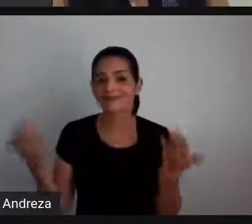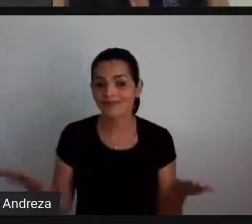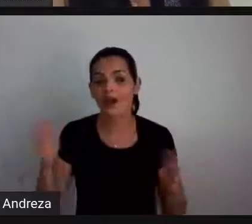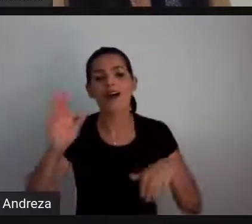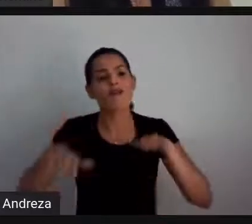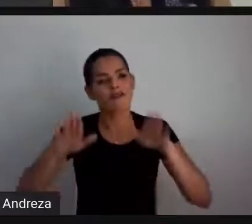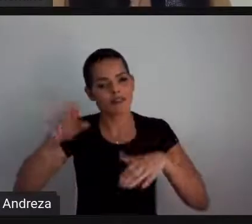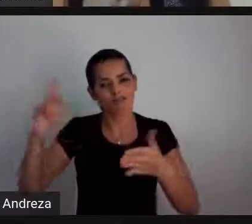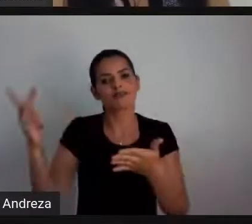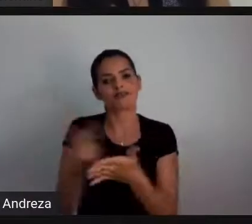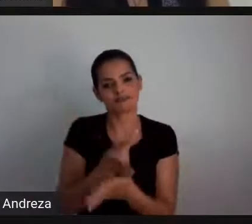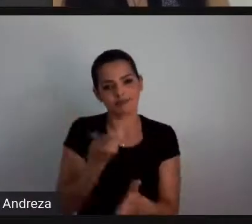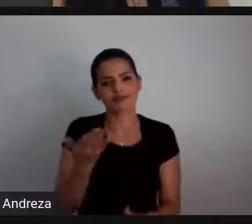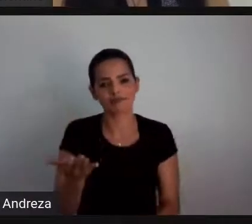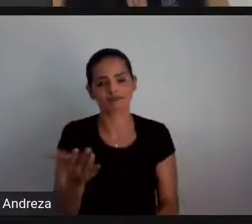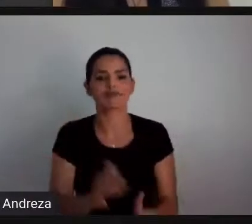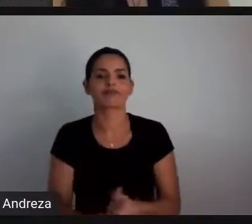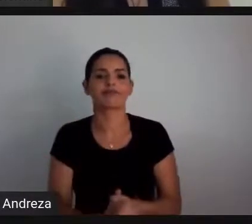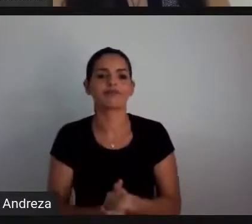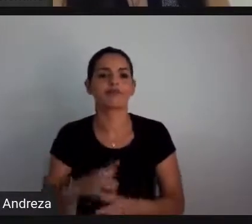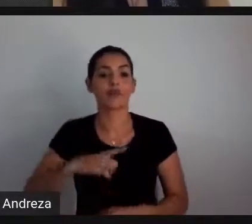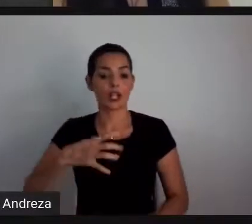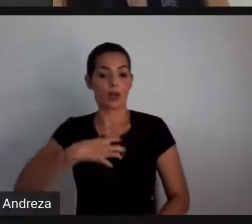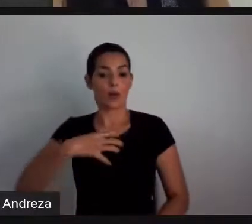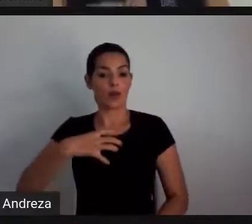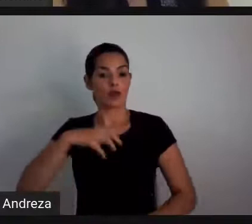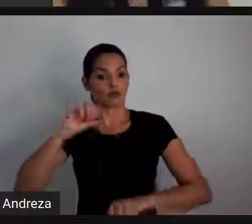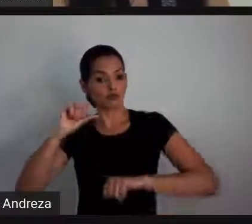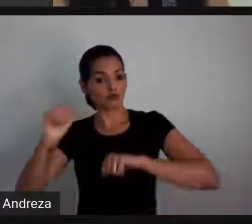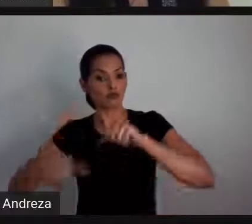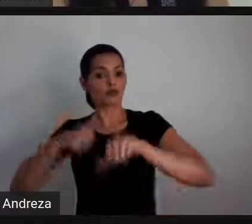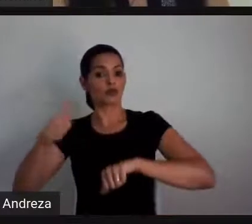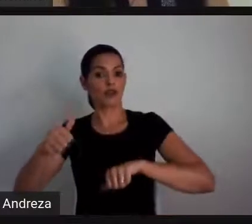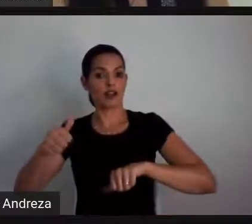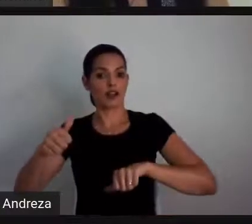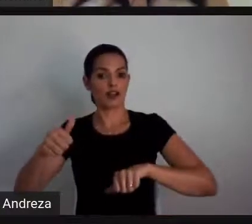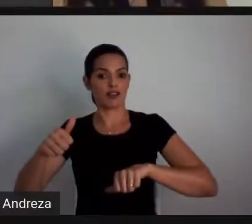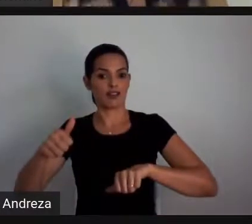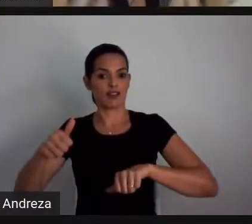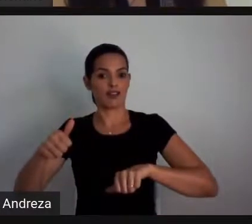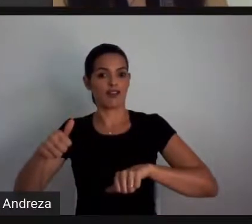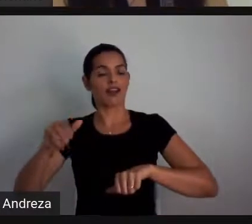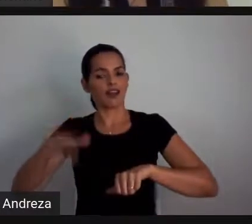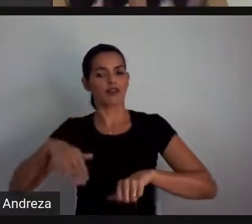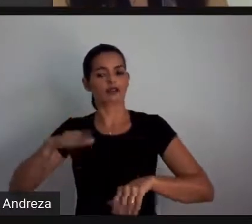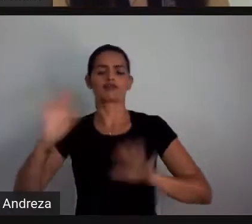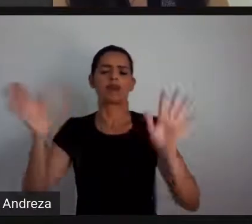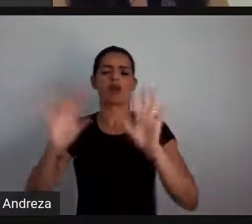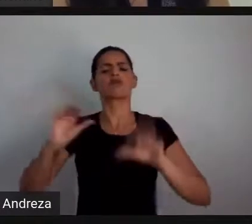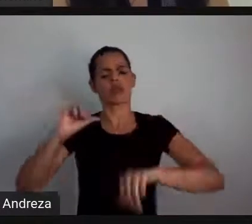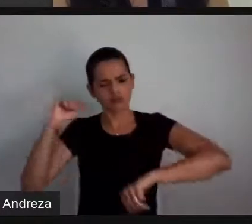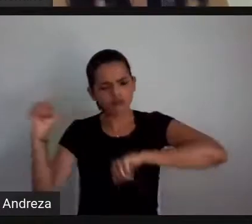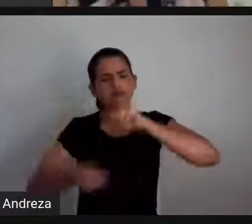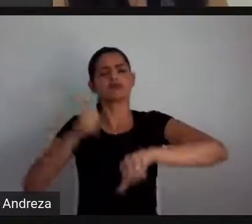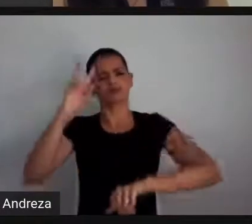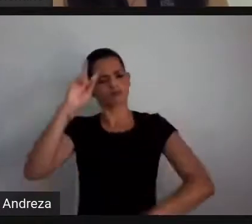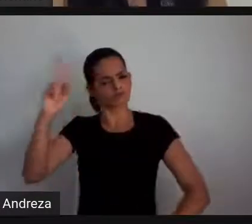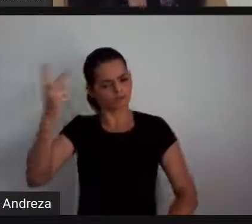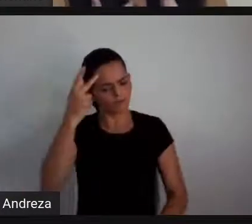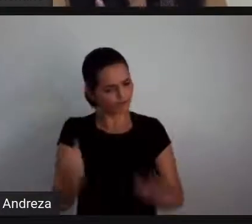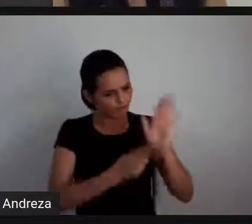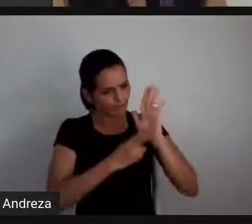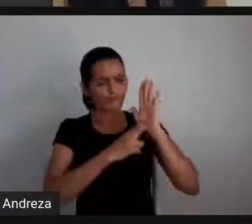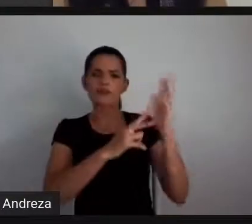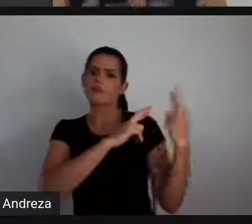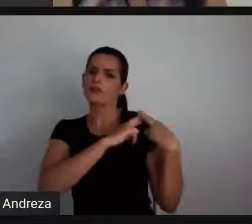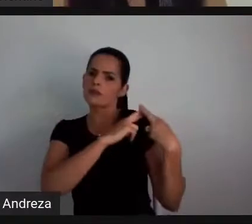né? Muito de mudar o comportamento, né? De virar essa chavinha de eu vou assumir essa responsabilidade na minha vida, eu vou cuidar